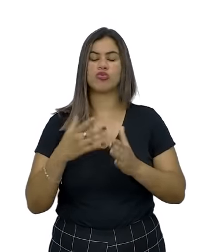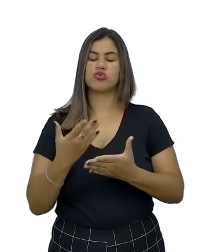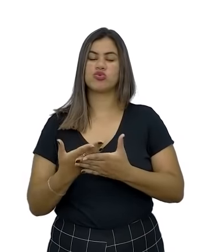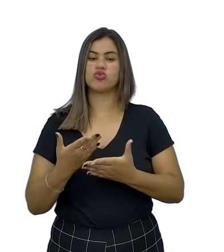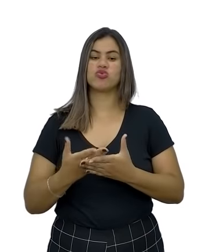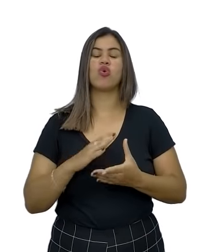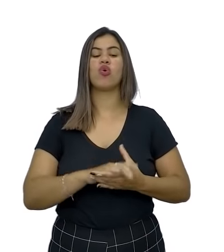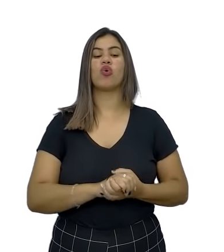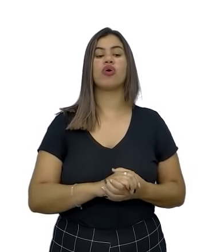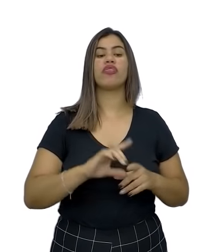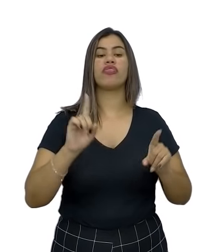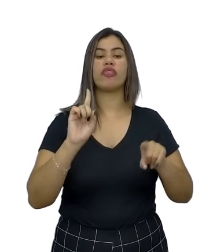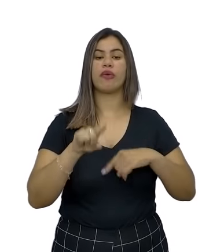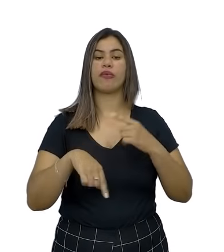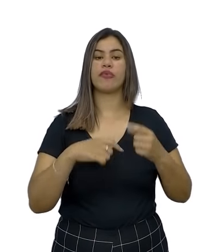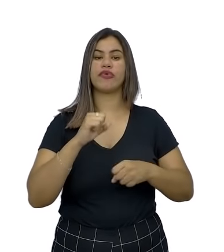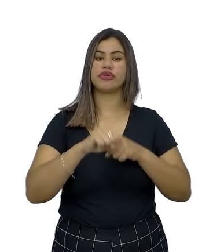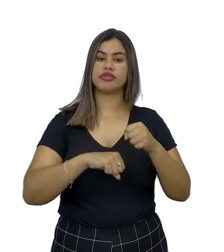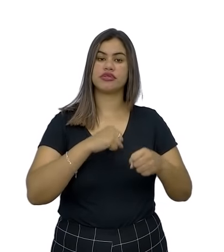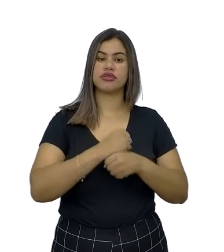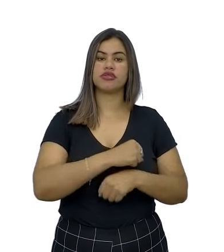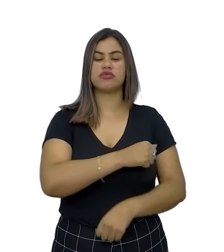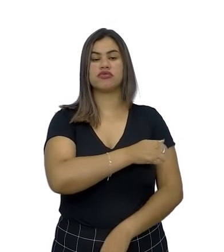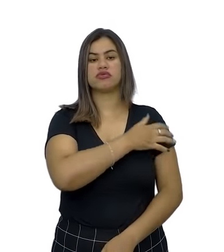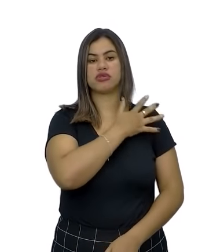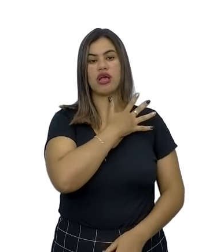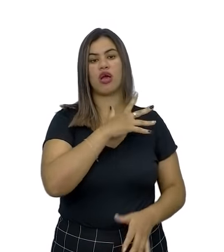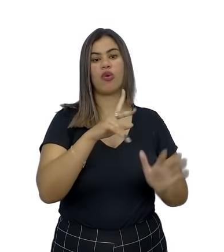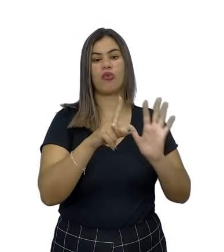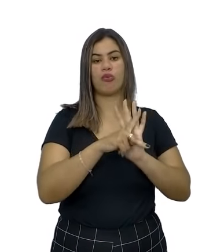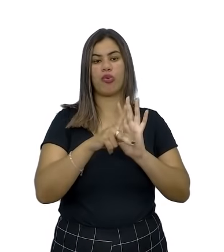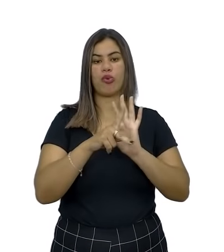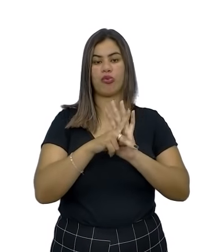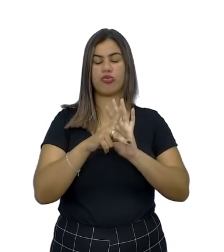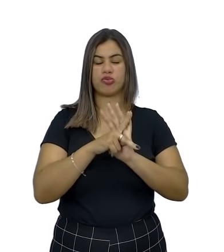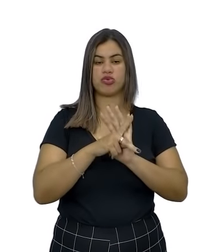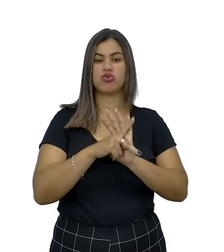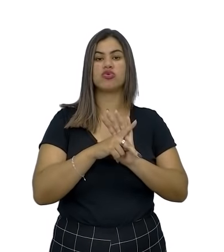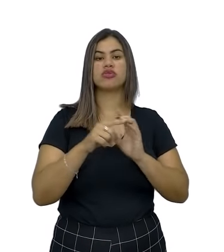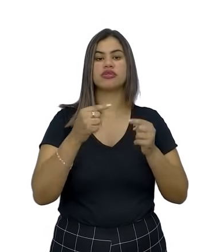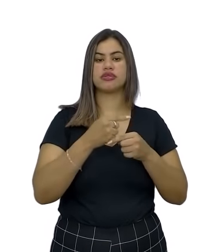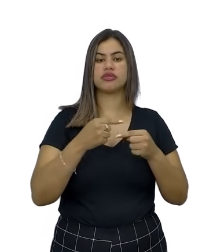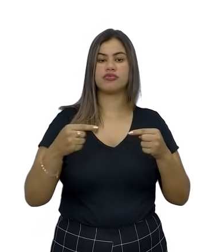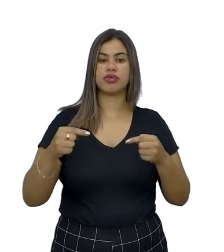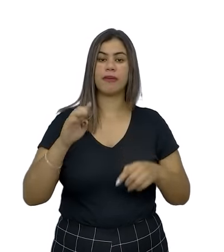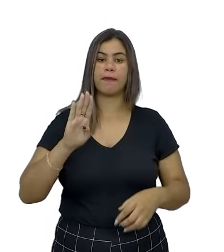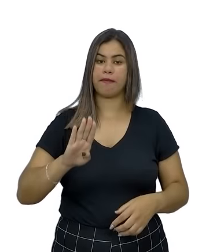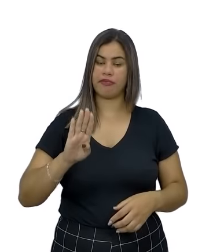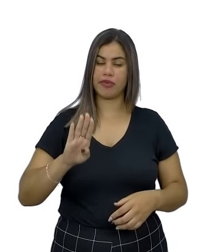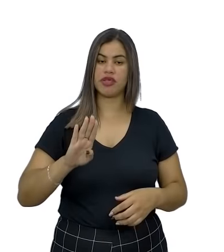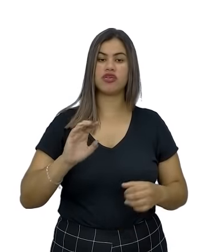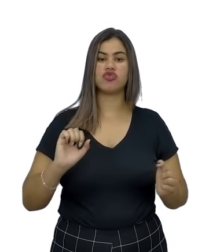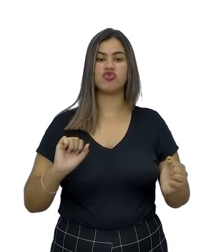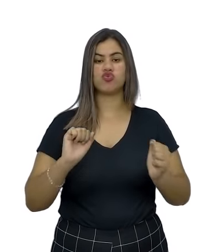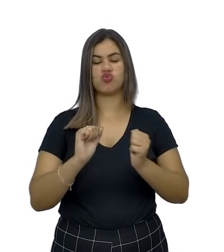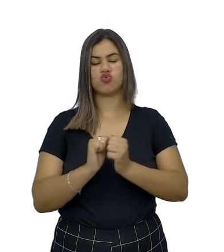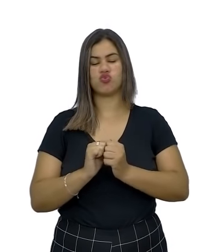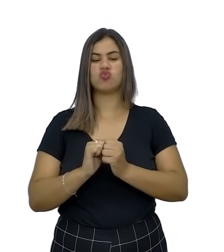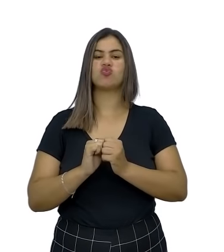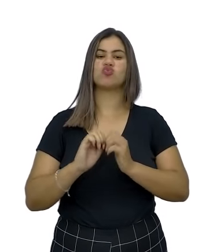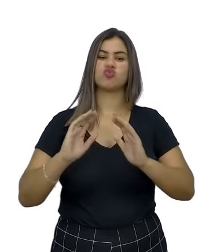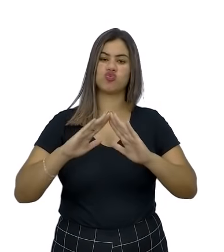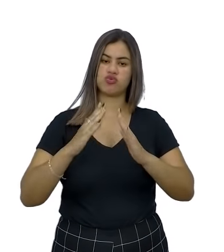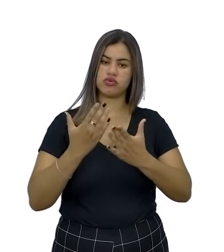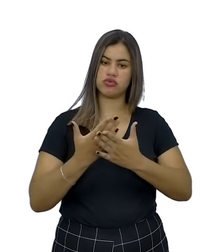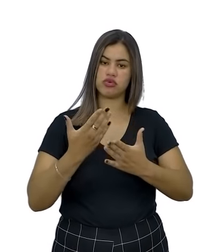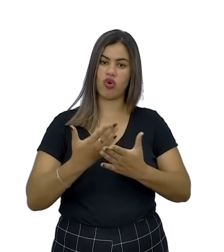na Dionissérie, que é a semana B da ATPC, vocês, juntamente com os vossos pares e os